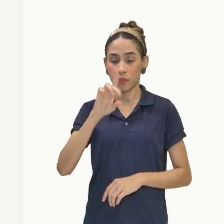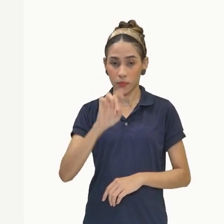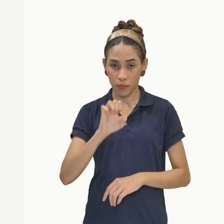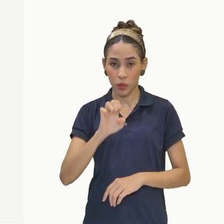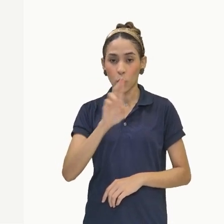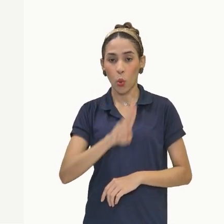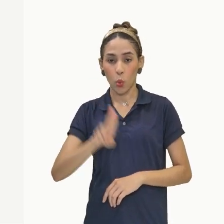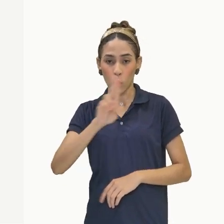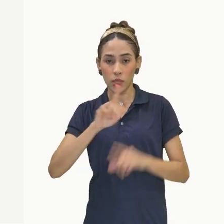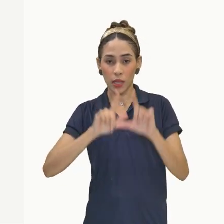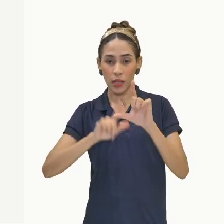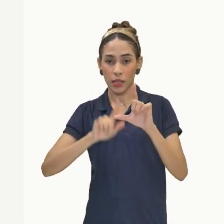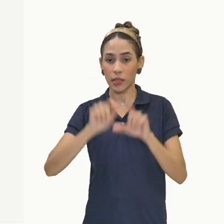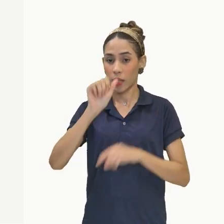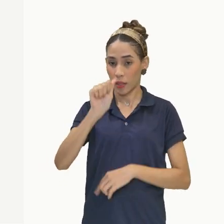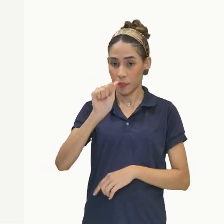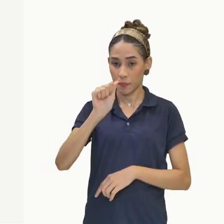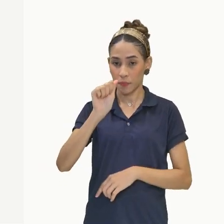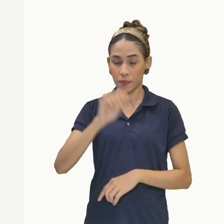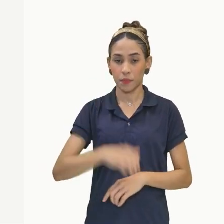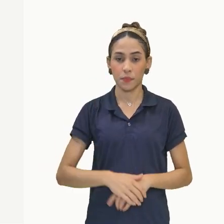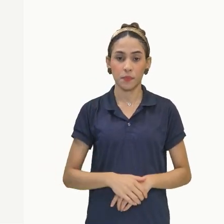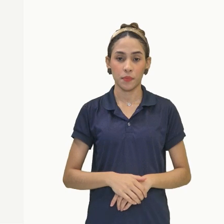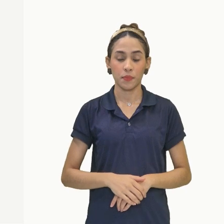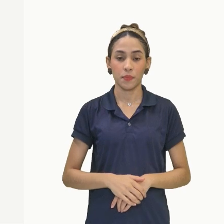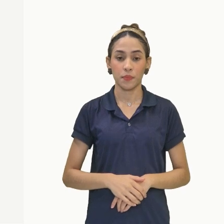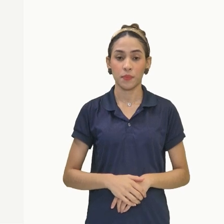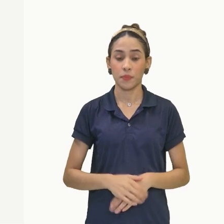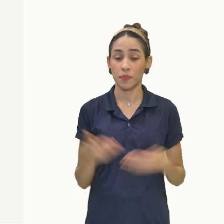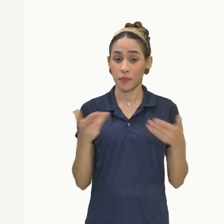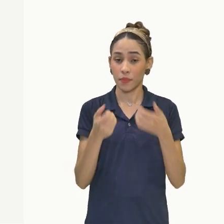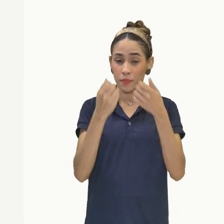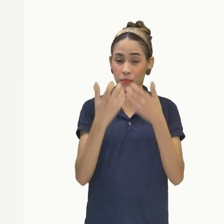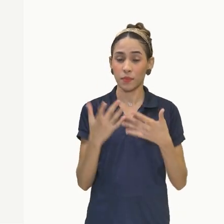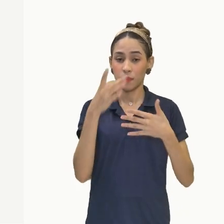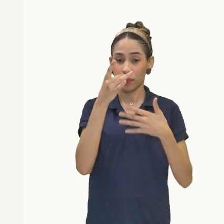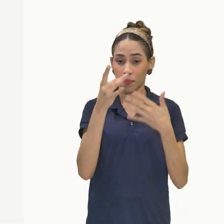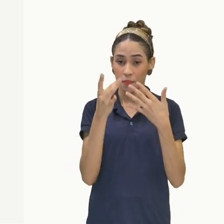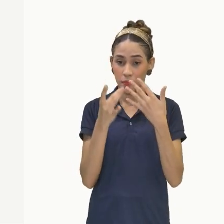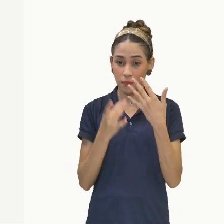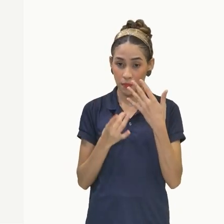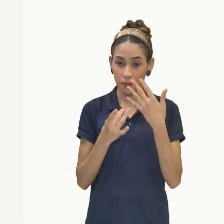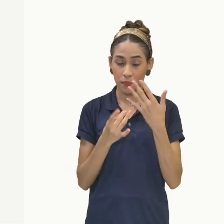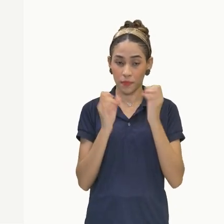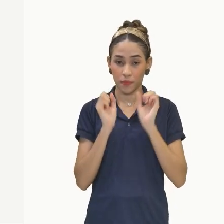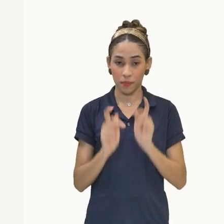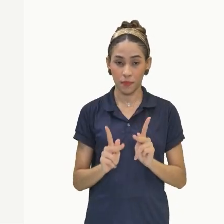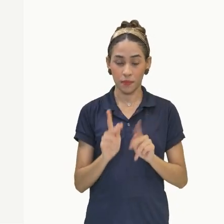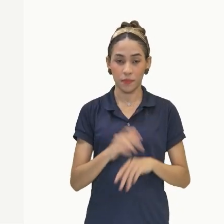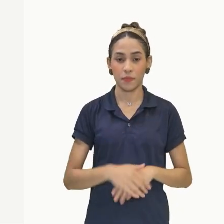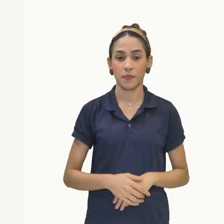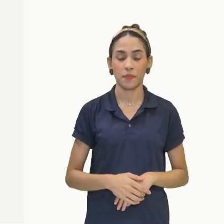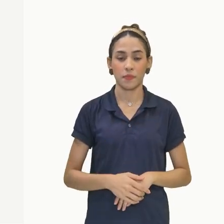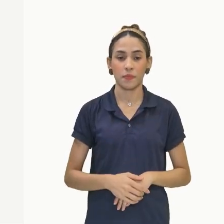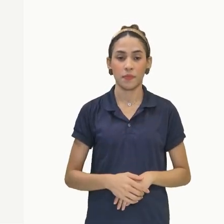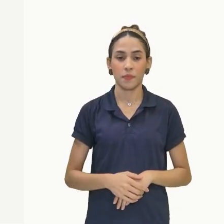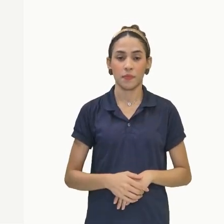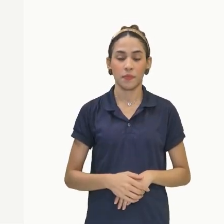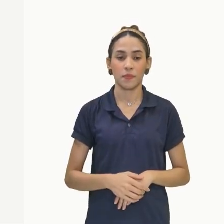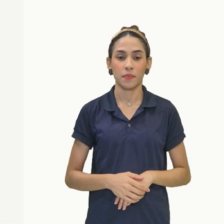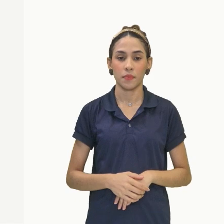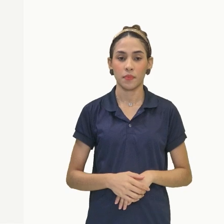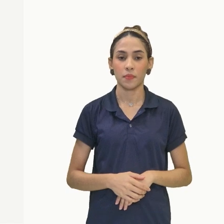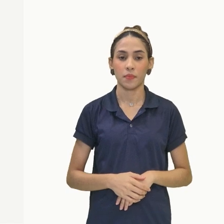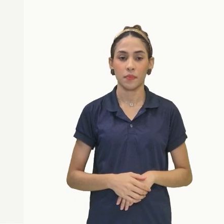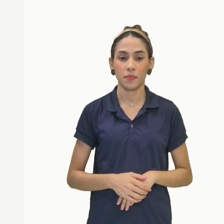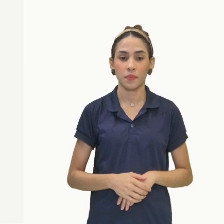tá legal? Bem, agora vamos falar de cada uma das potências separadamente, ou seja, vamos começar pela